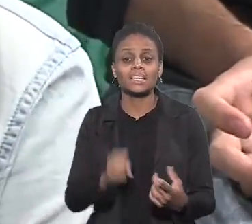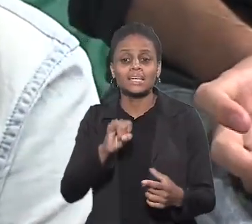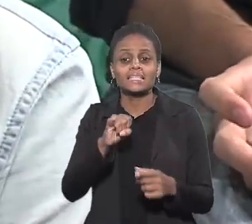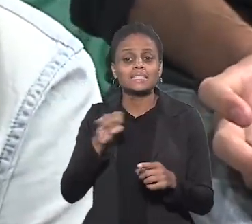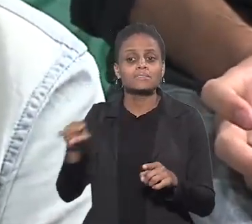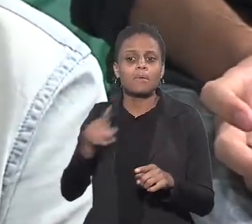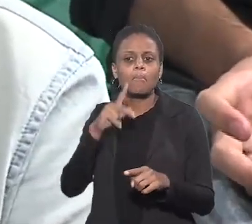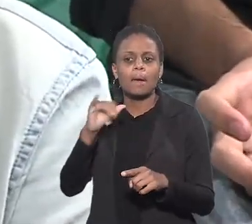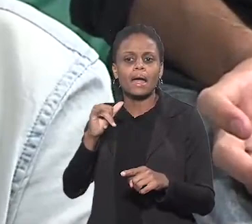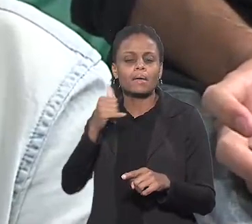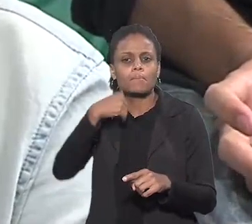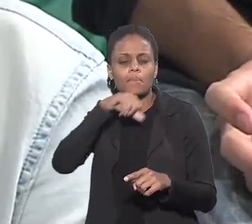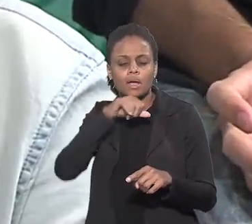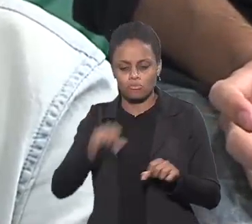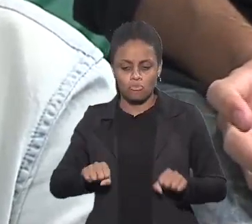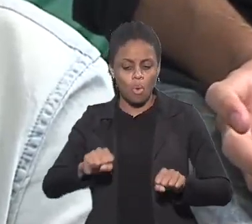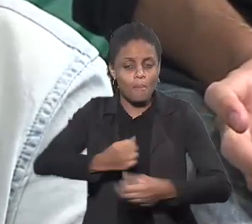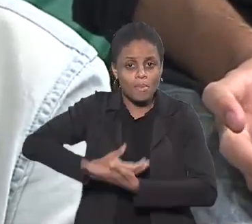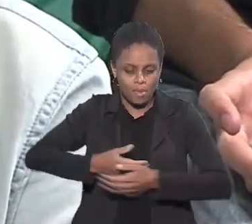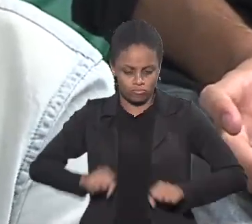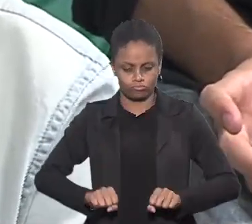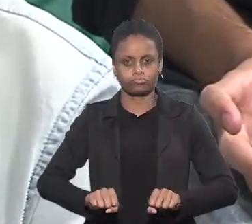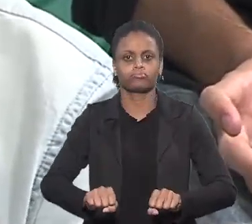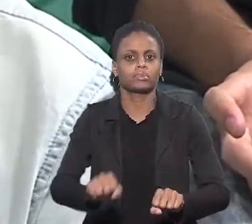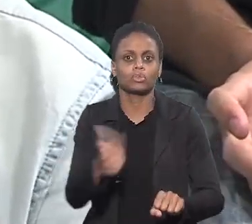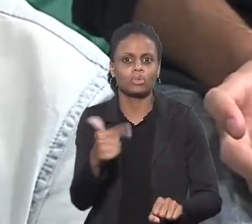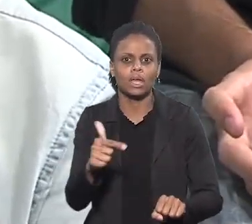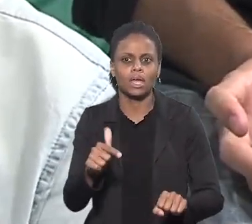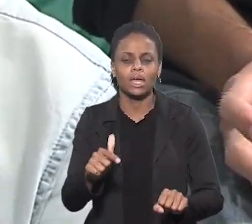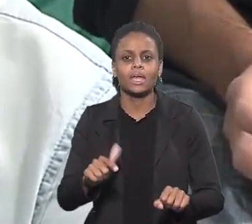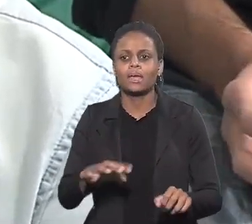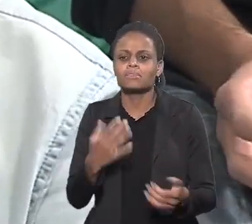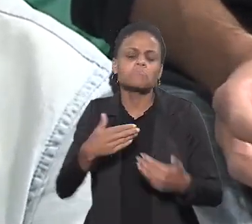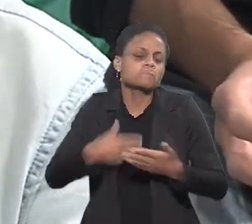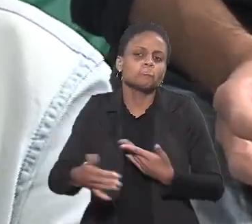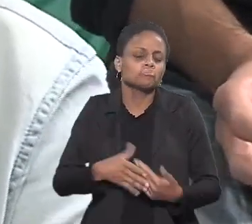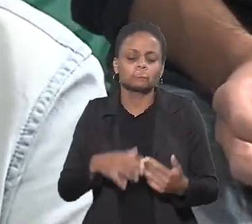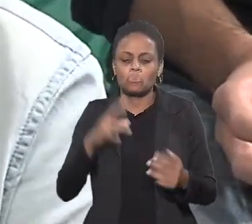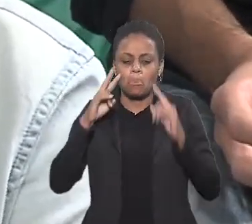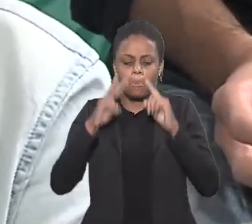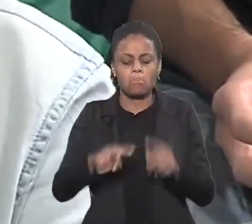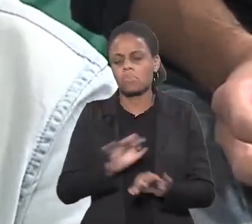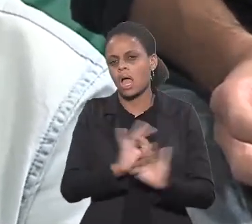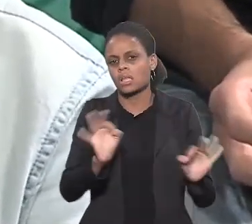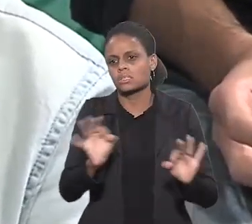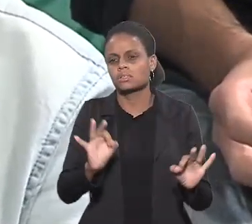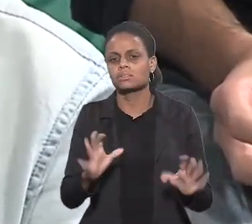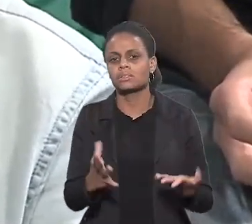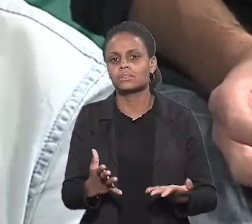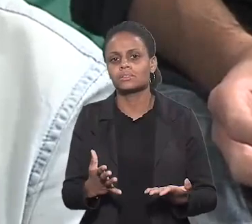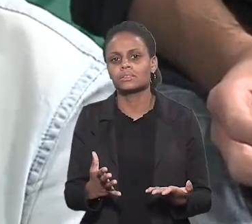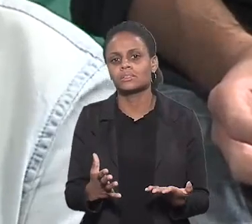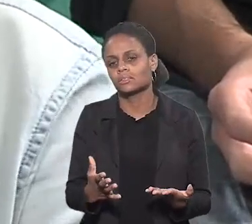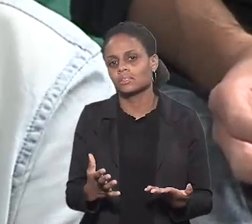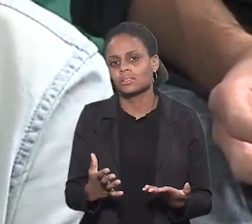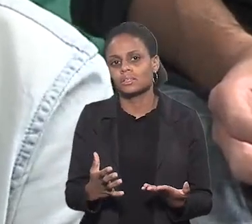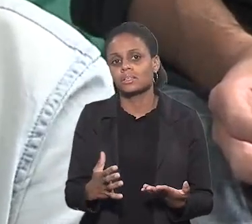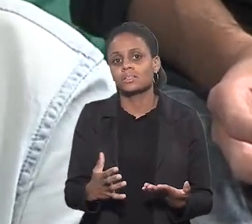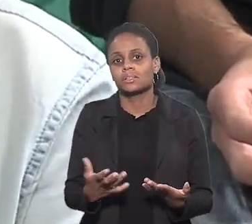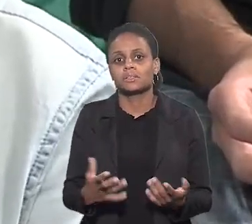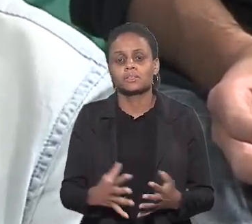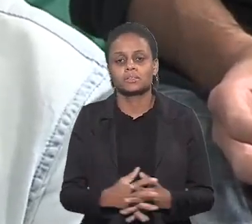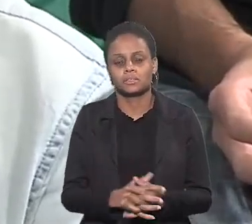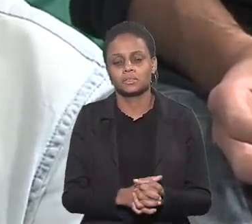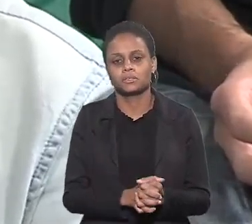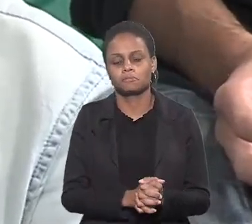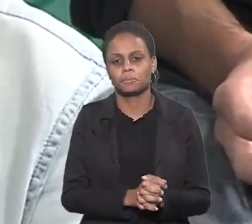ou mãe com carrinho de bebê, você talvez não se importe muito se a rua tem uma guia rebaixada, né? Se tem uma rampa ali, o que faz toda a diferença